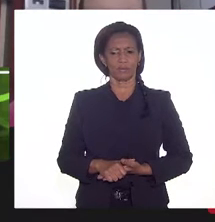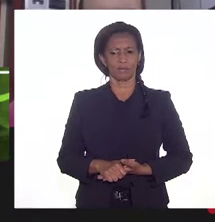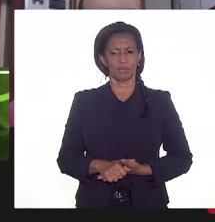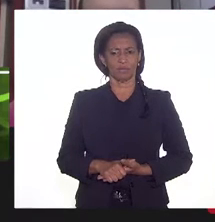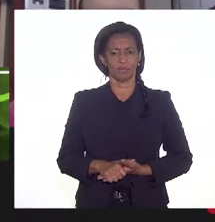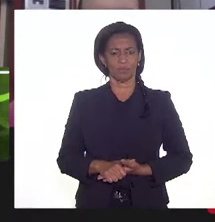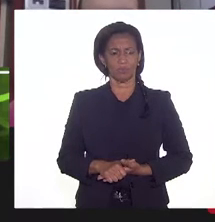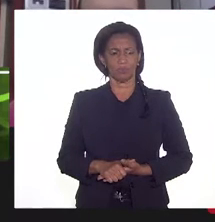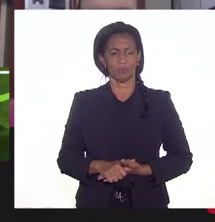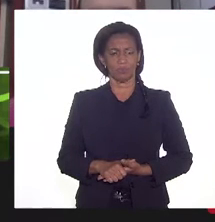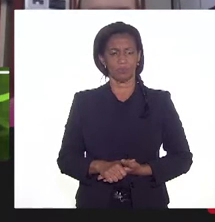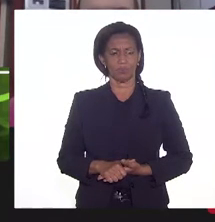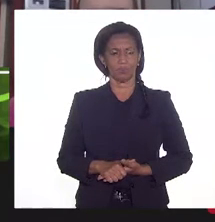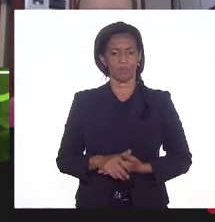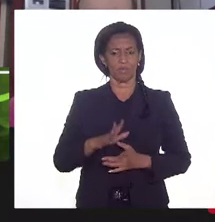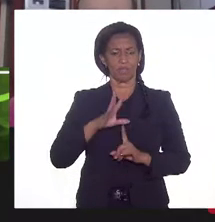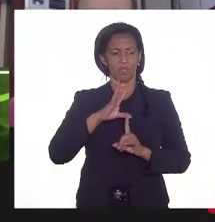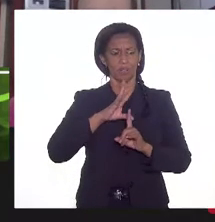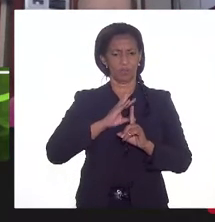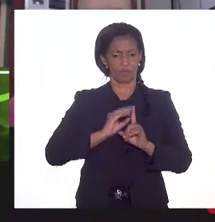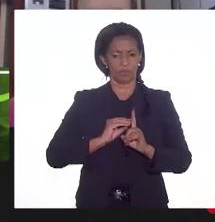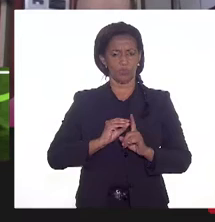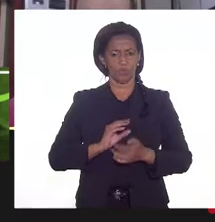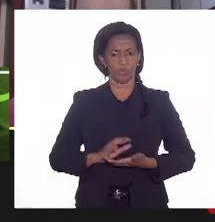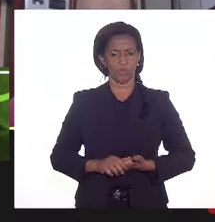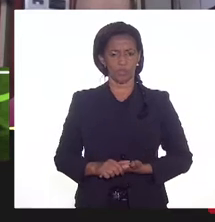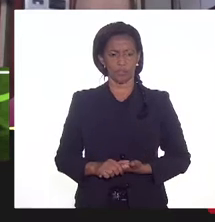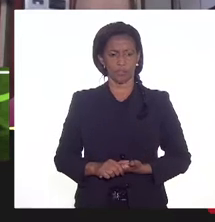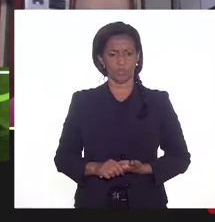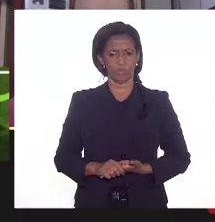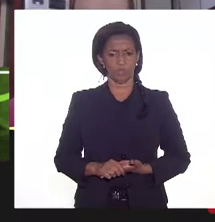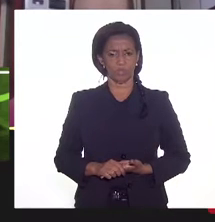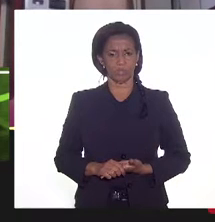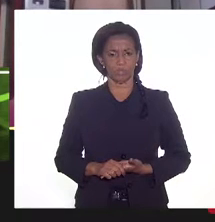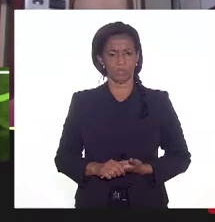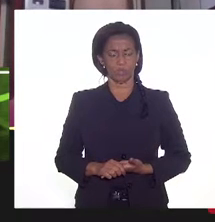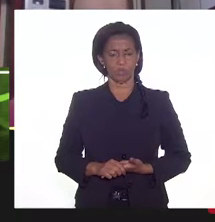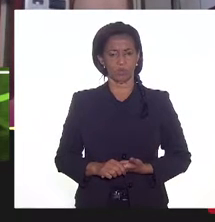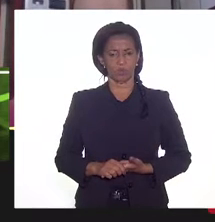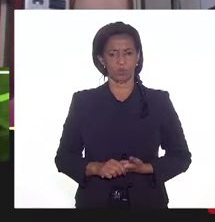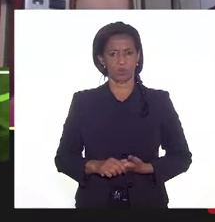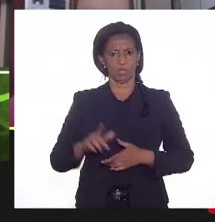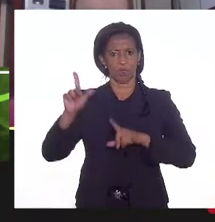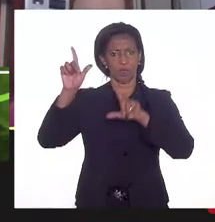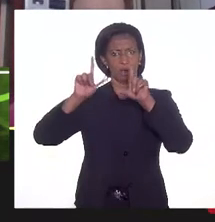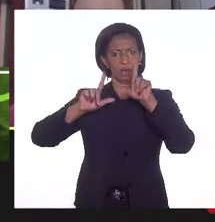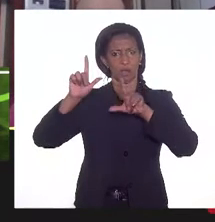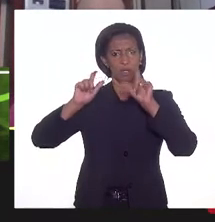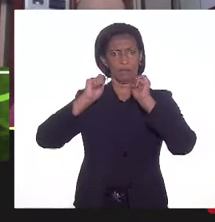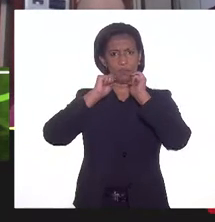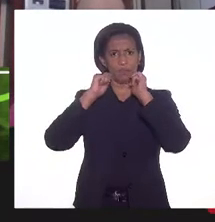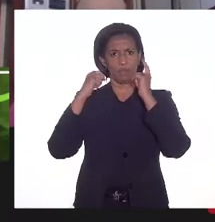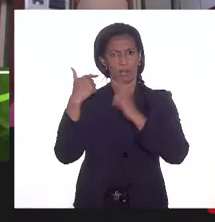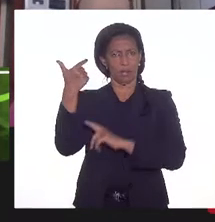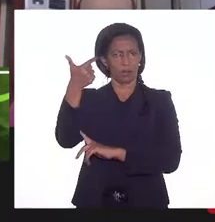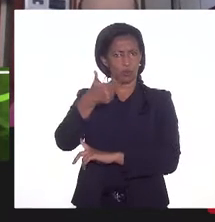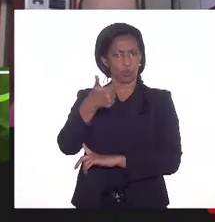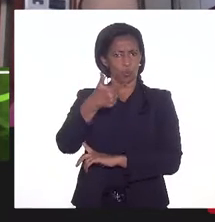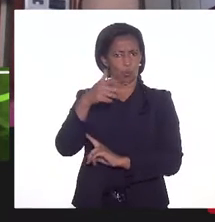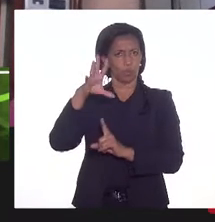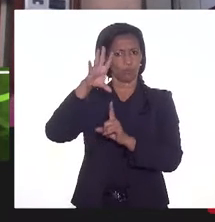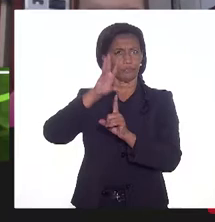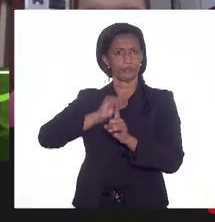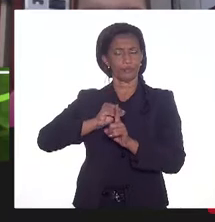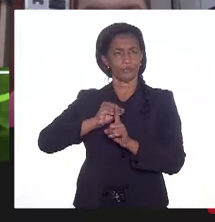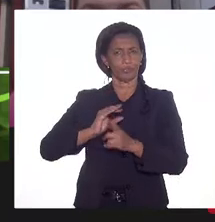agora fechou não TV Alerj 2 está aberto é é é